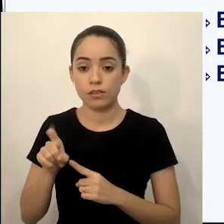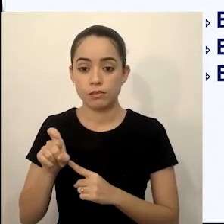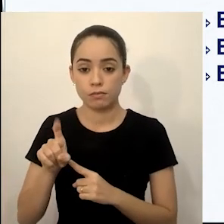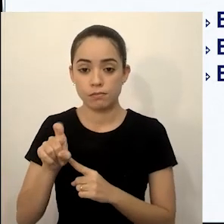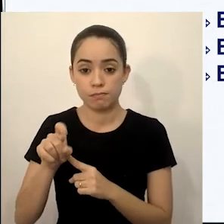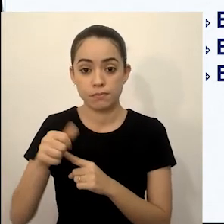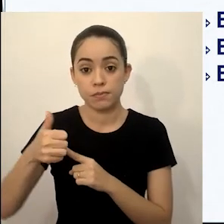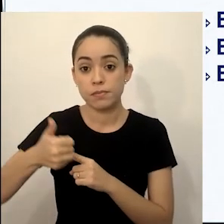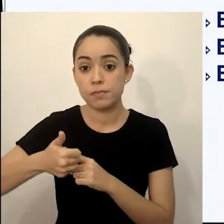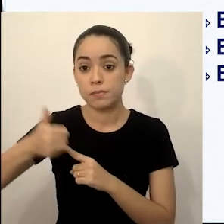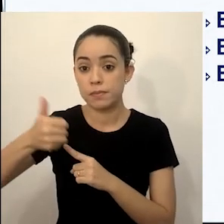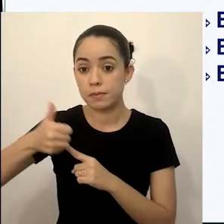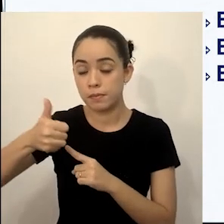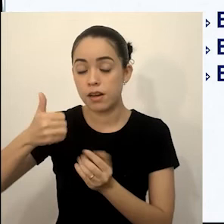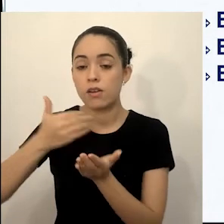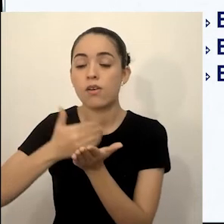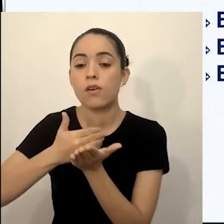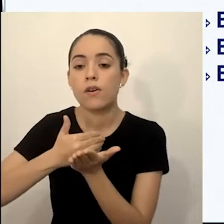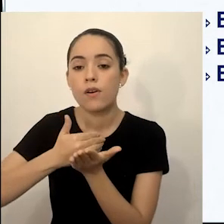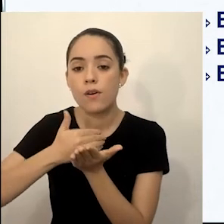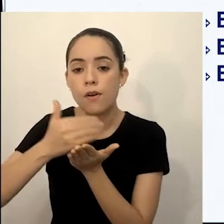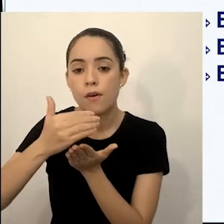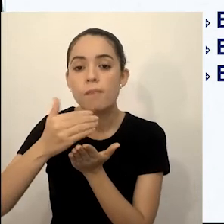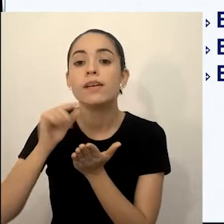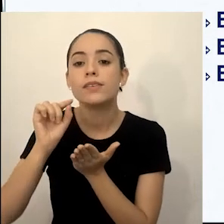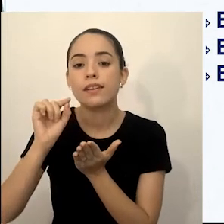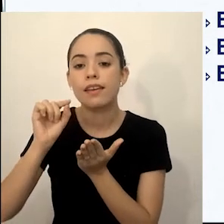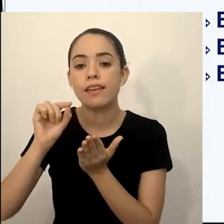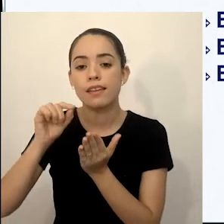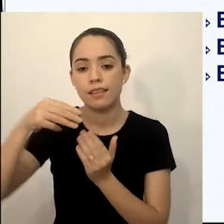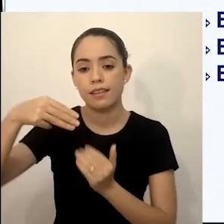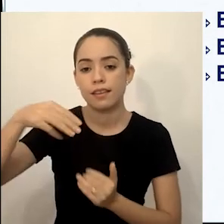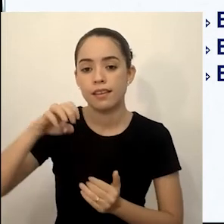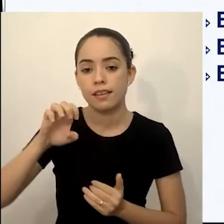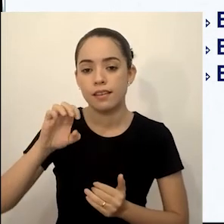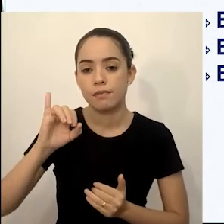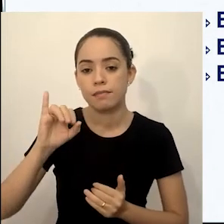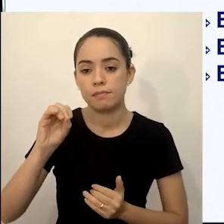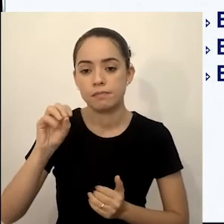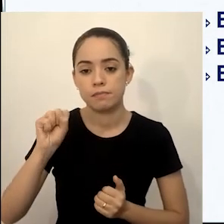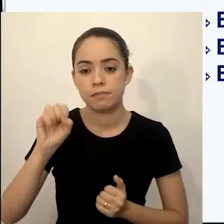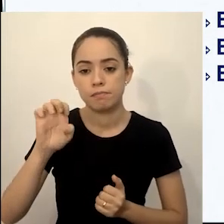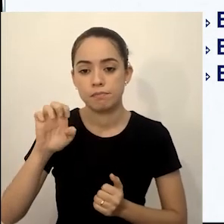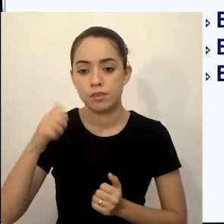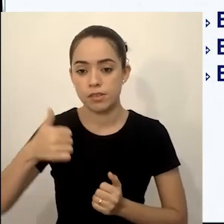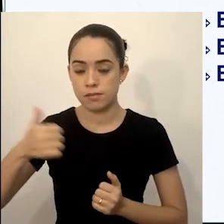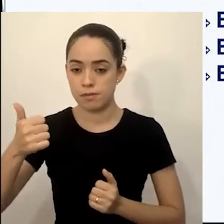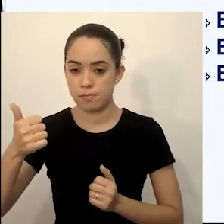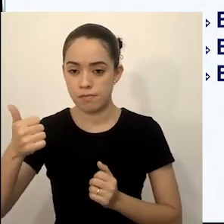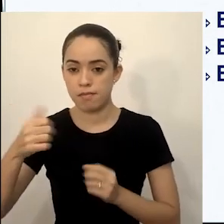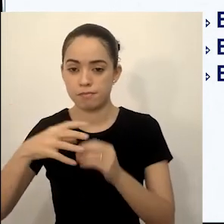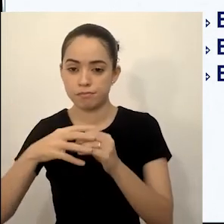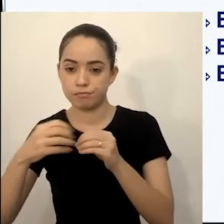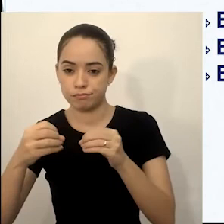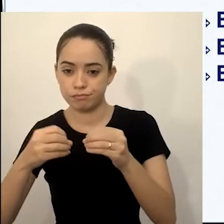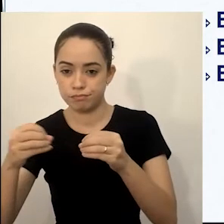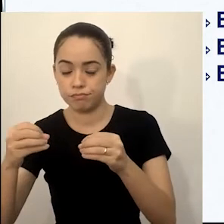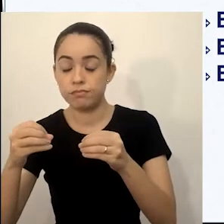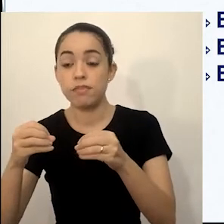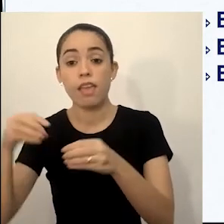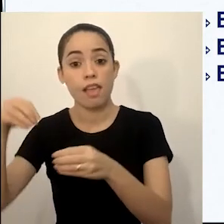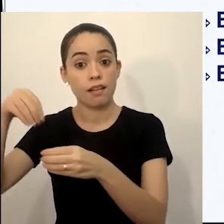Os espermatozoides primários iniciam a meiose 1 e